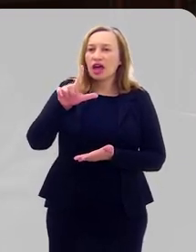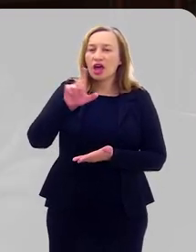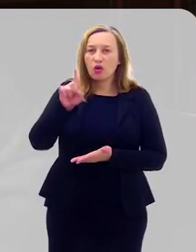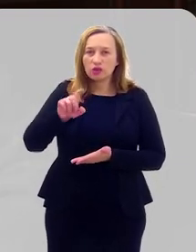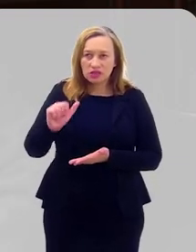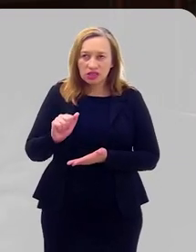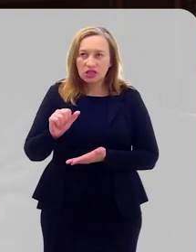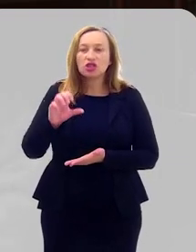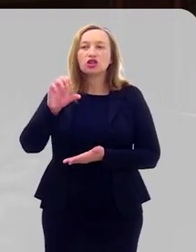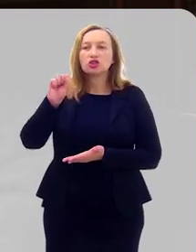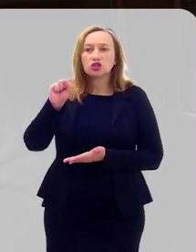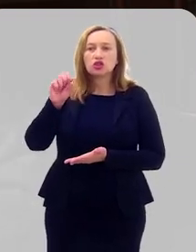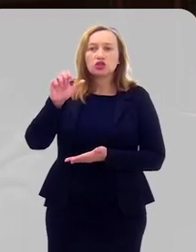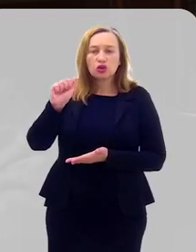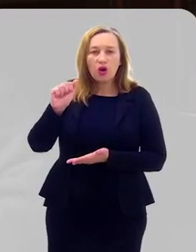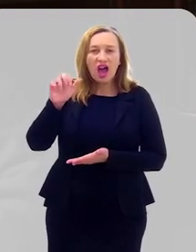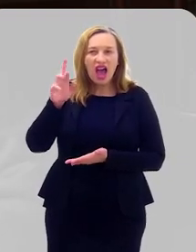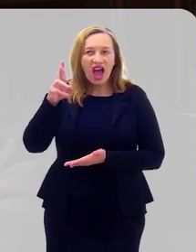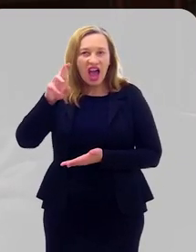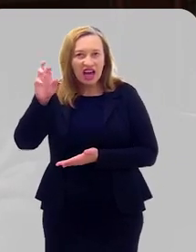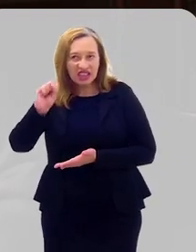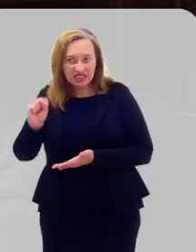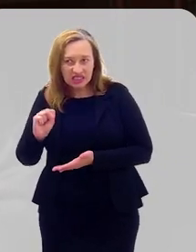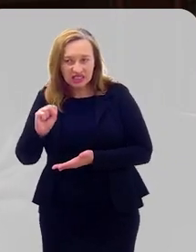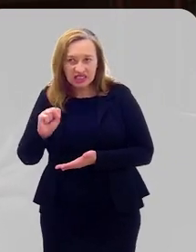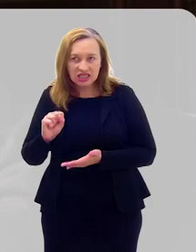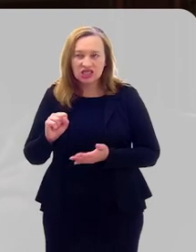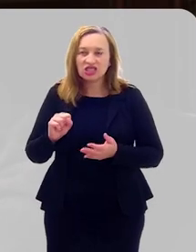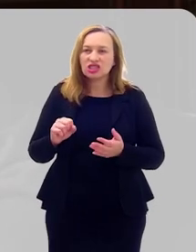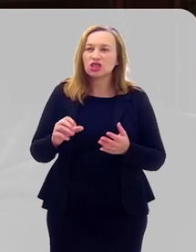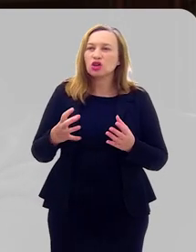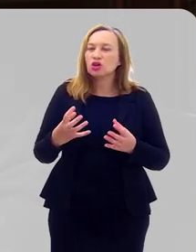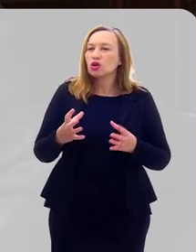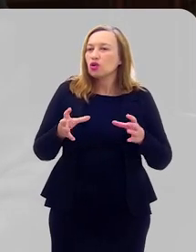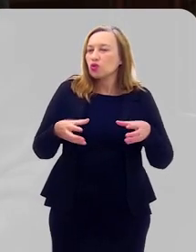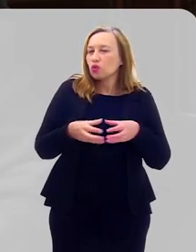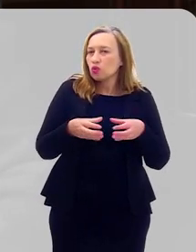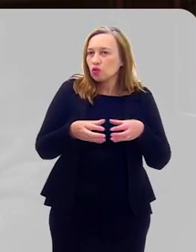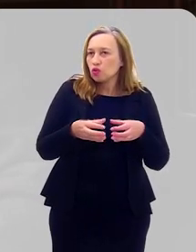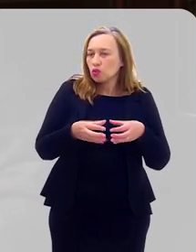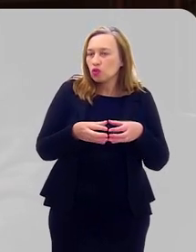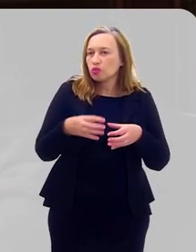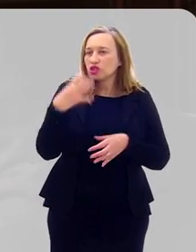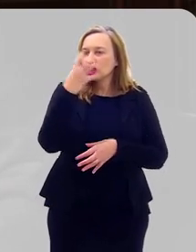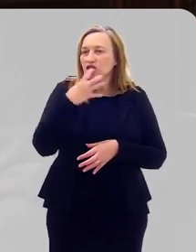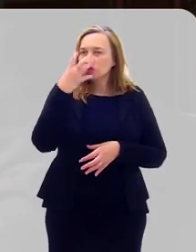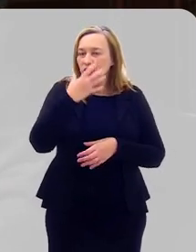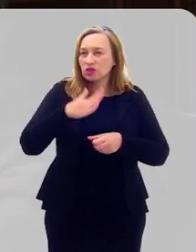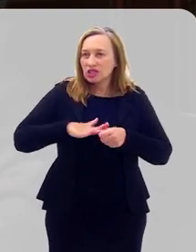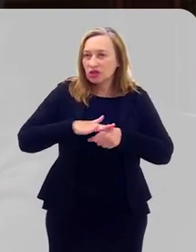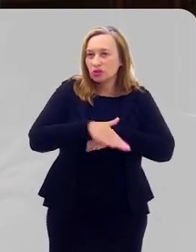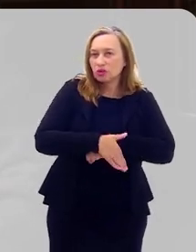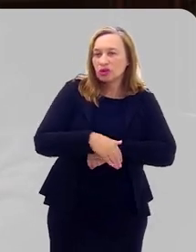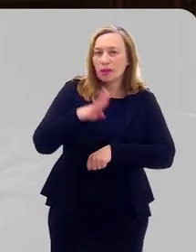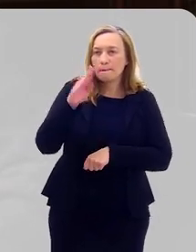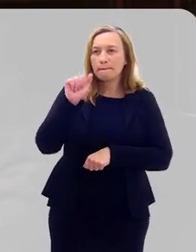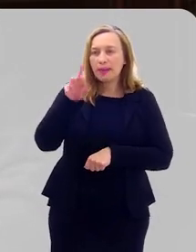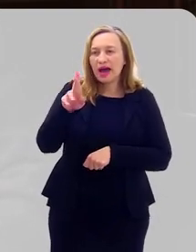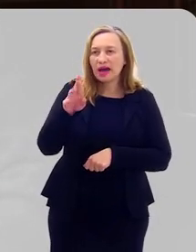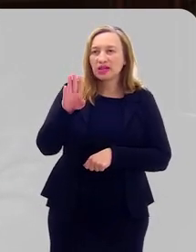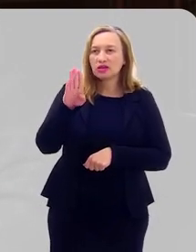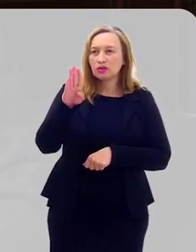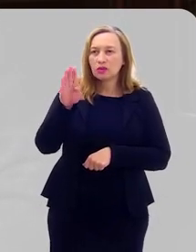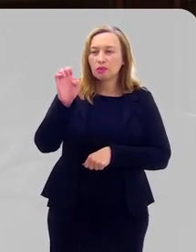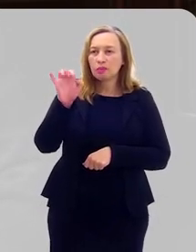Elza Soares, é Bar do Beco. Ali, Elza Soares. Elza Soares. A galera tocava na noite, ia todo mundo para o Bar do Beco depois ali na Sans